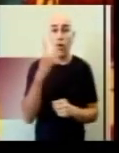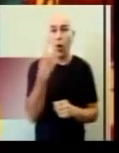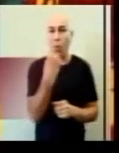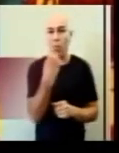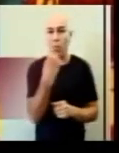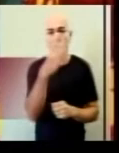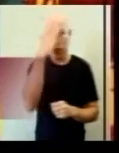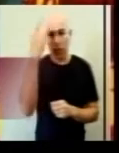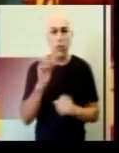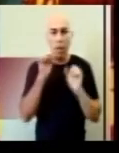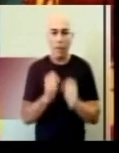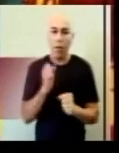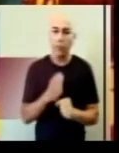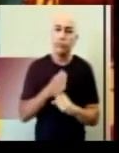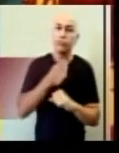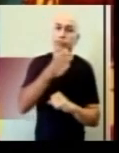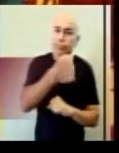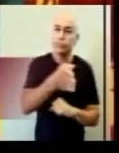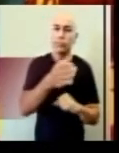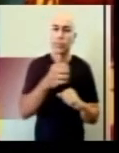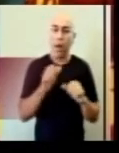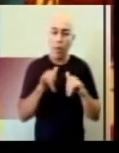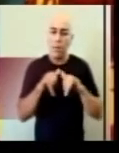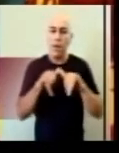vez. Quanto às bebidas alcoólicas,